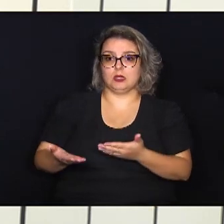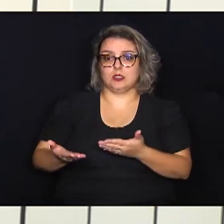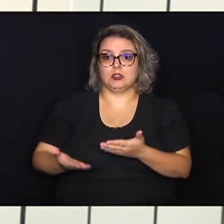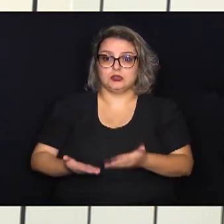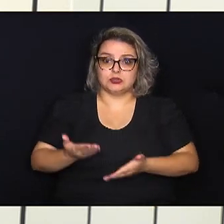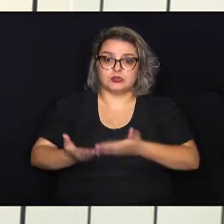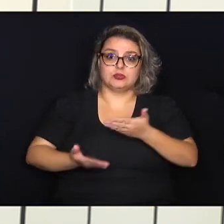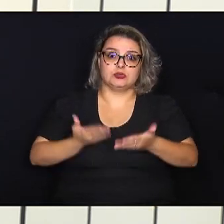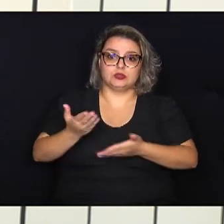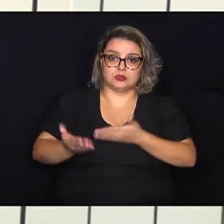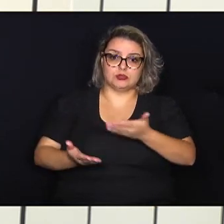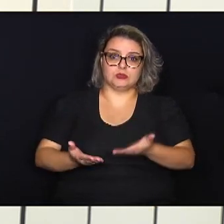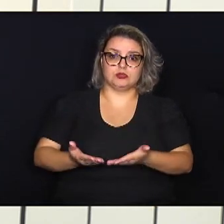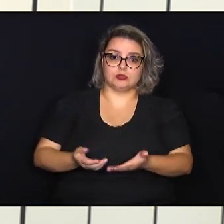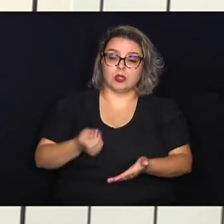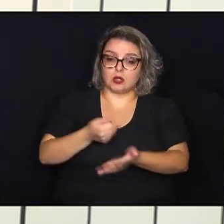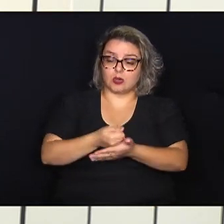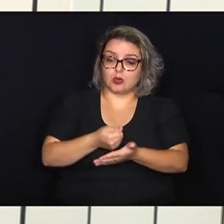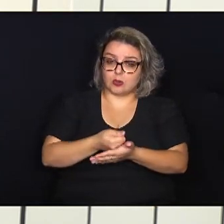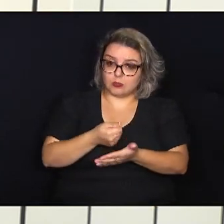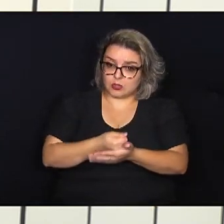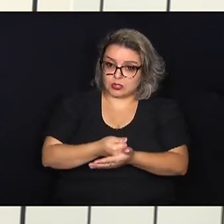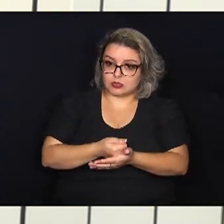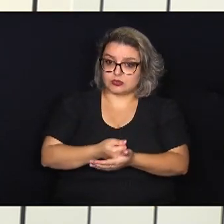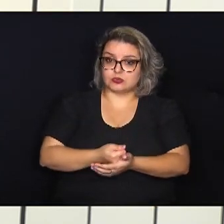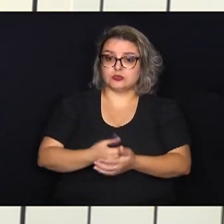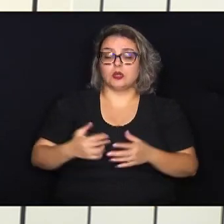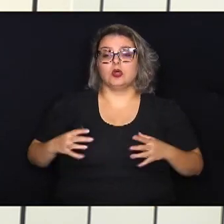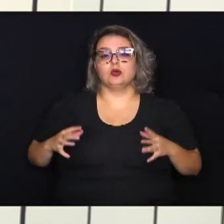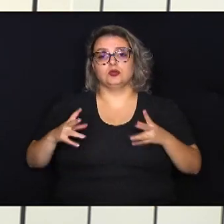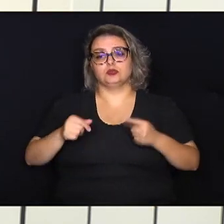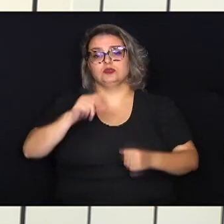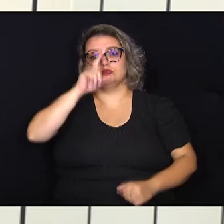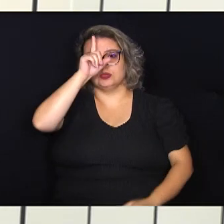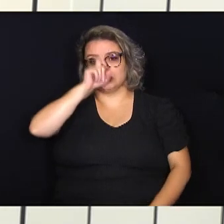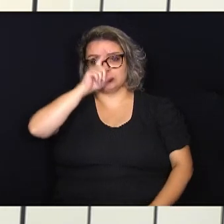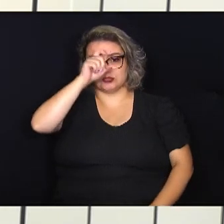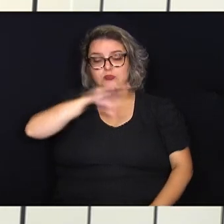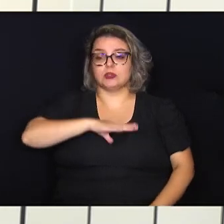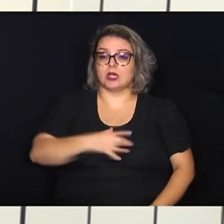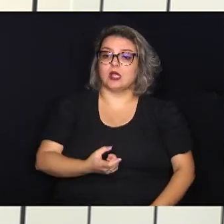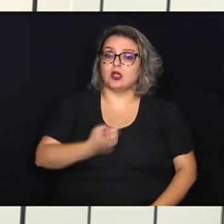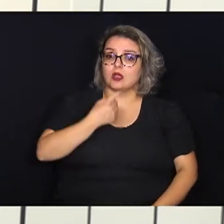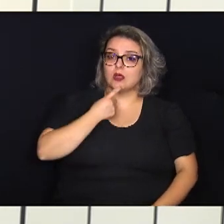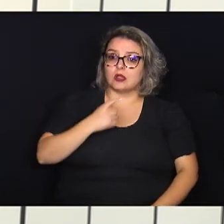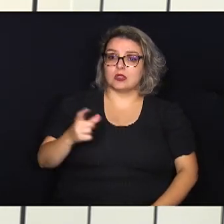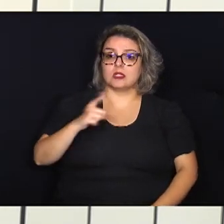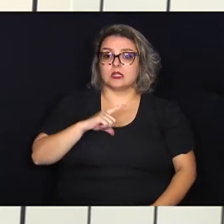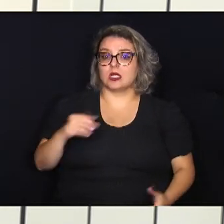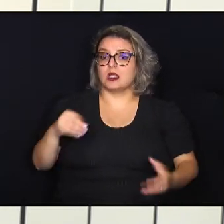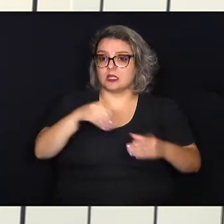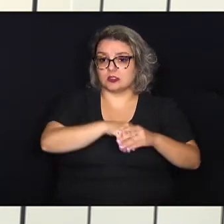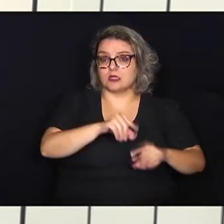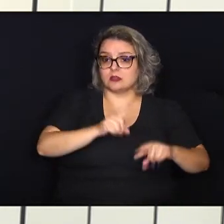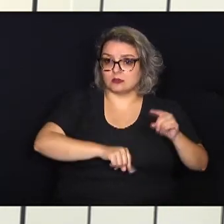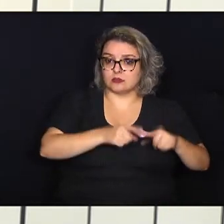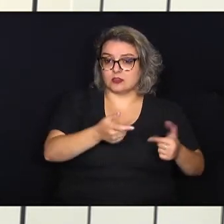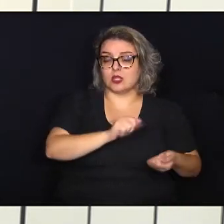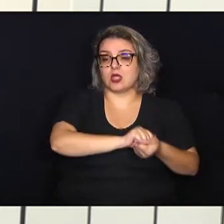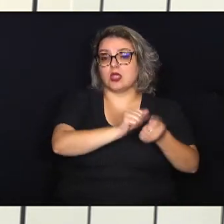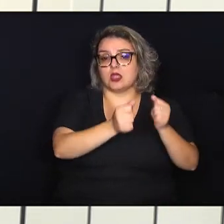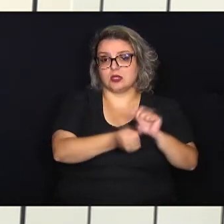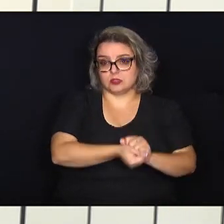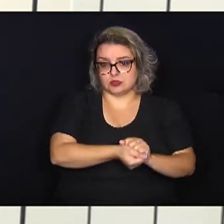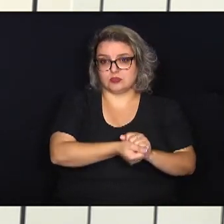trata da obrigatoriedade de que todos os hospitais de Campinas possuam equipamentos adaptados